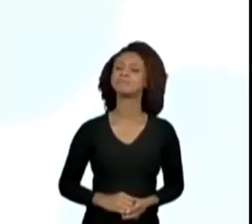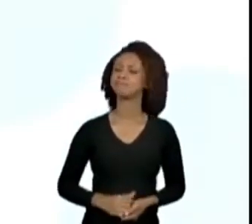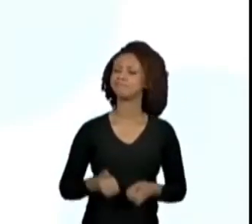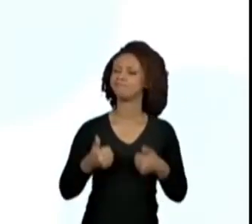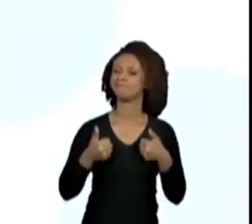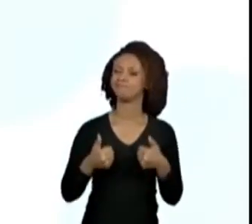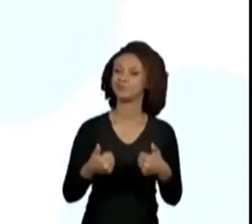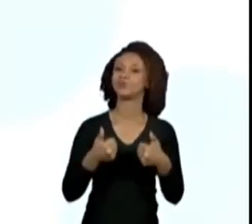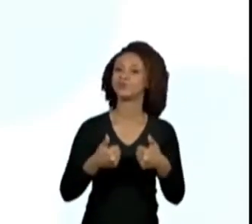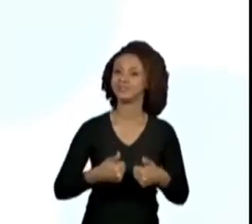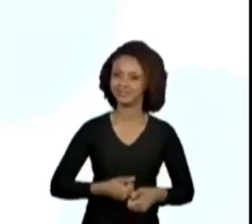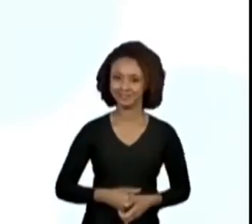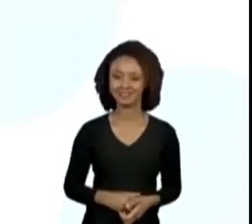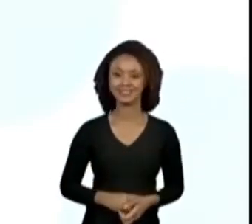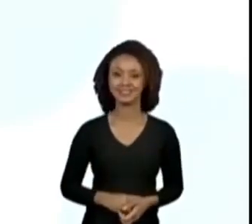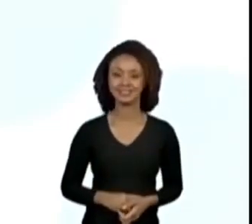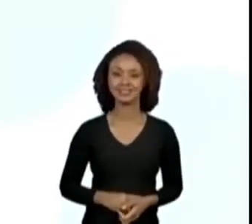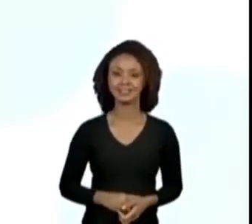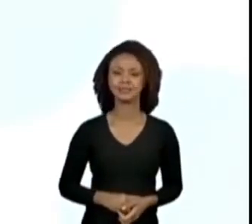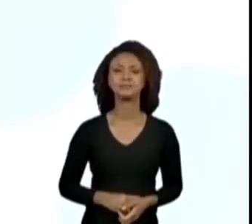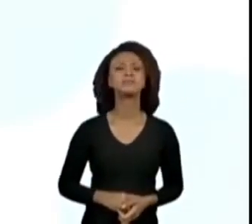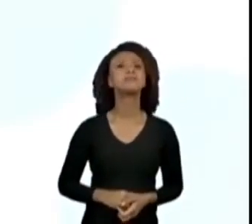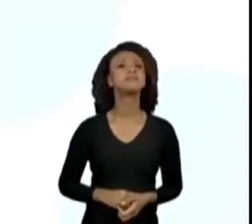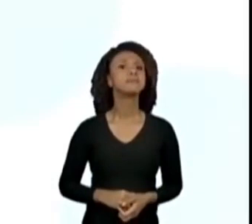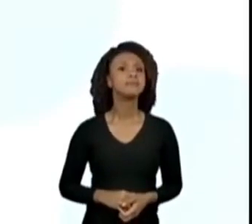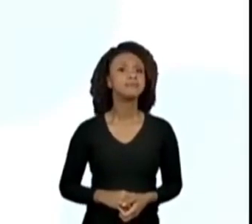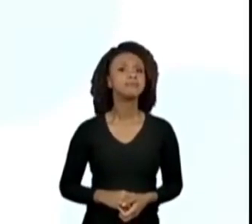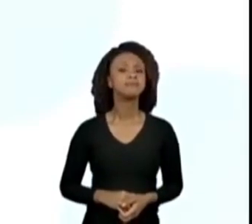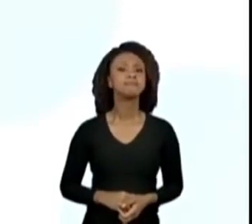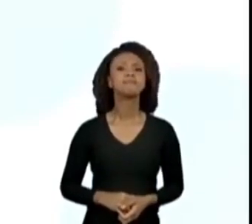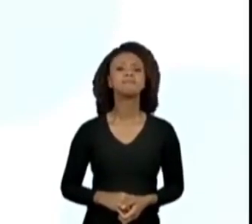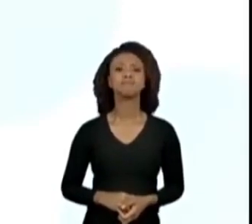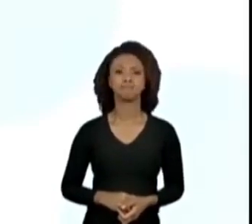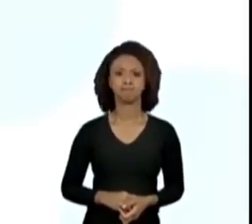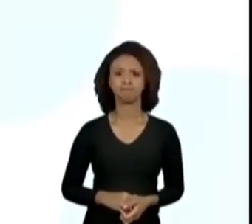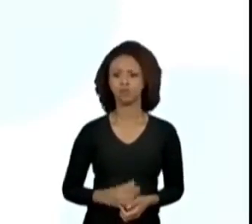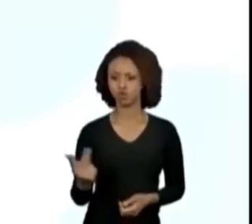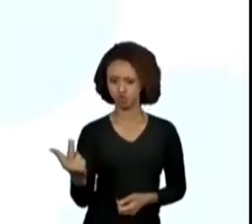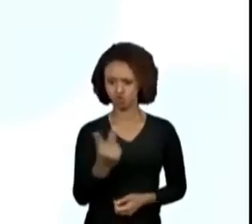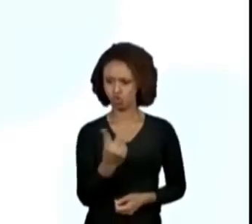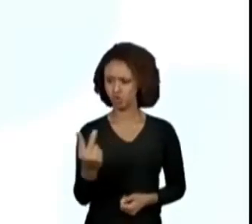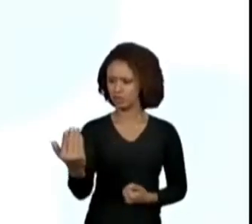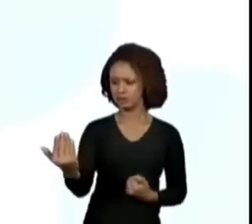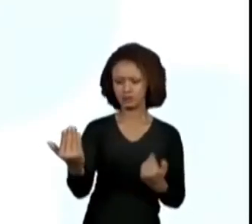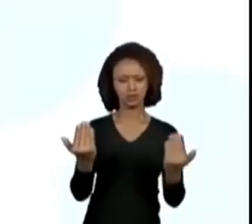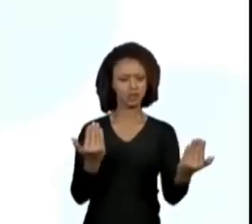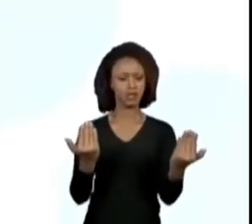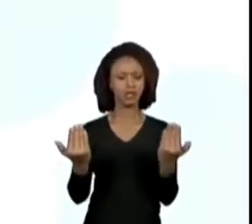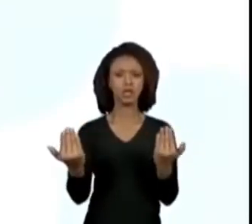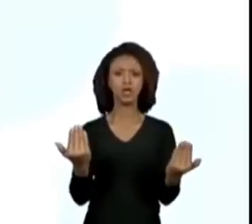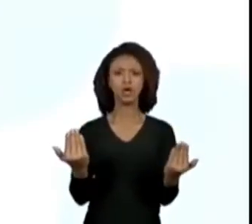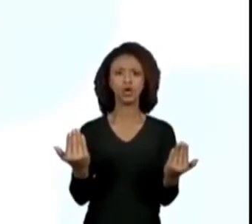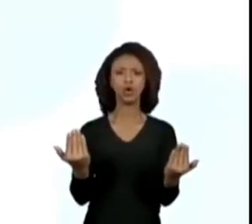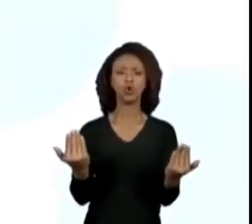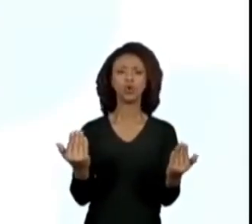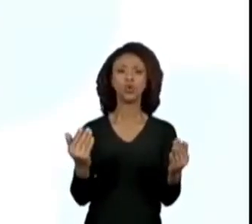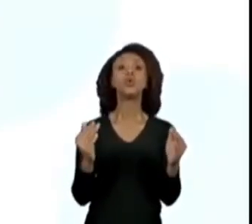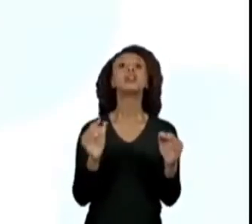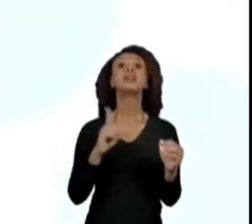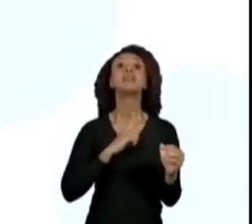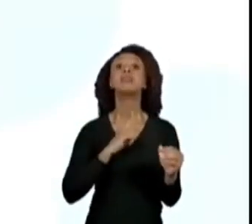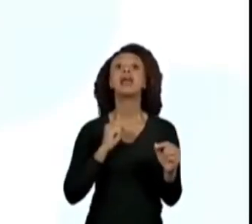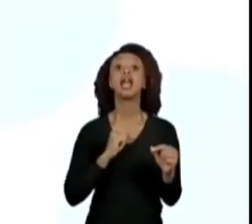Muito bem. E qual desses dois é o mais comprido? E